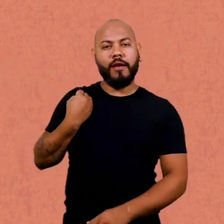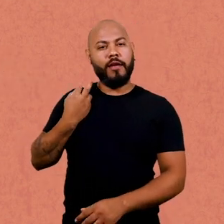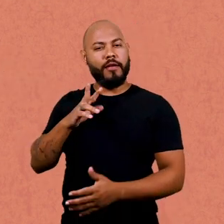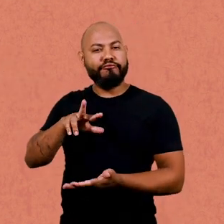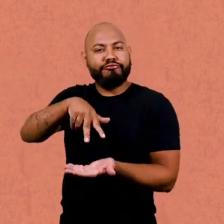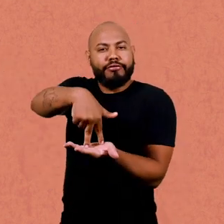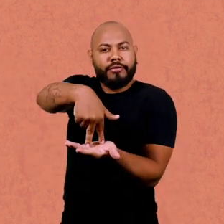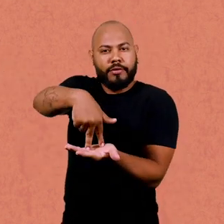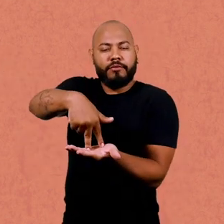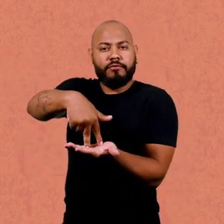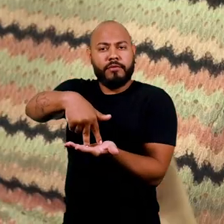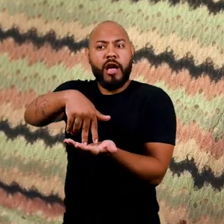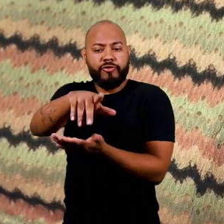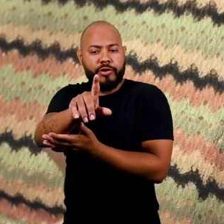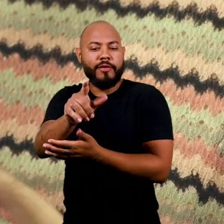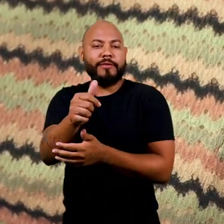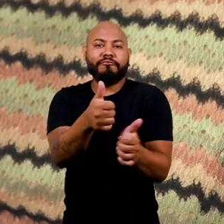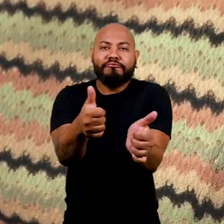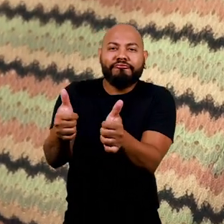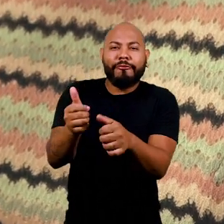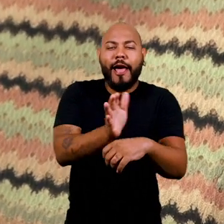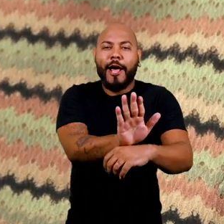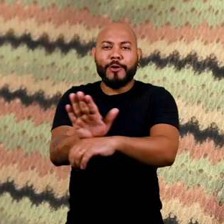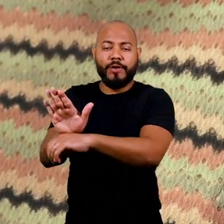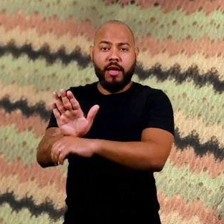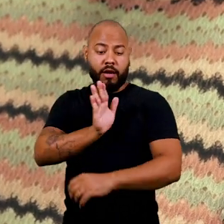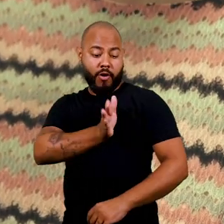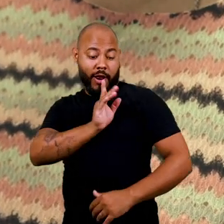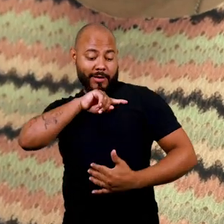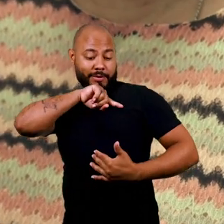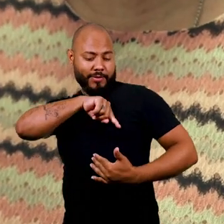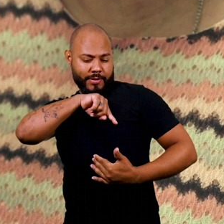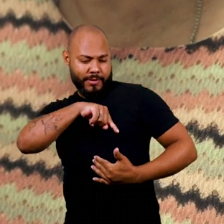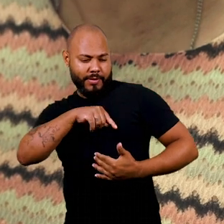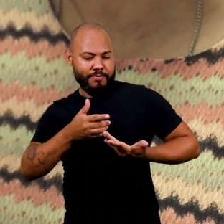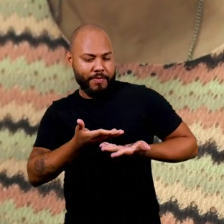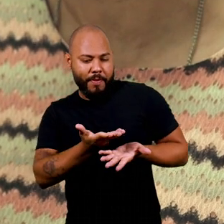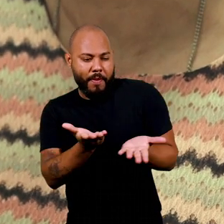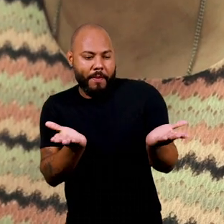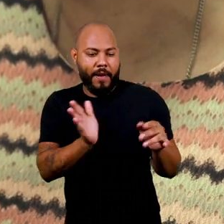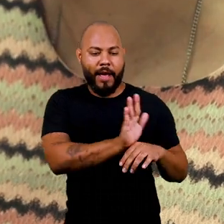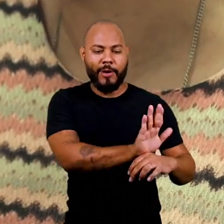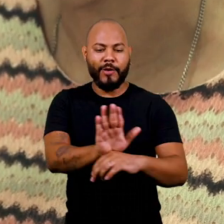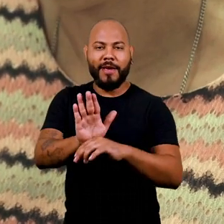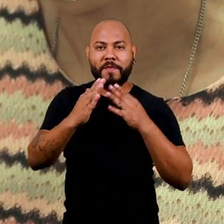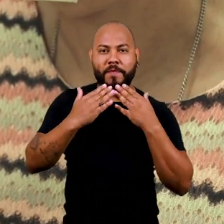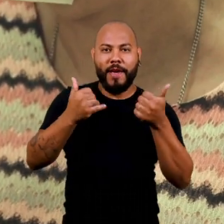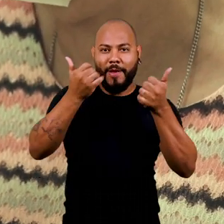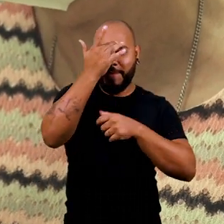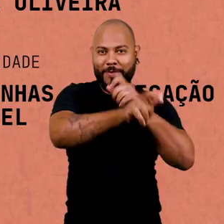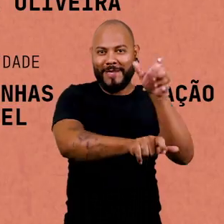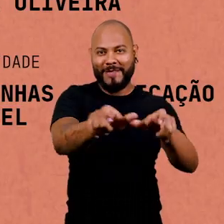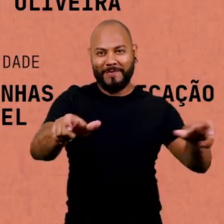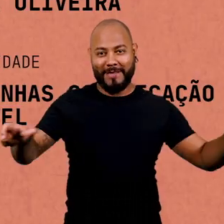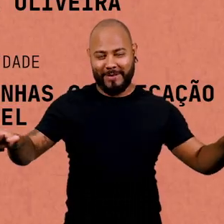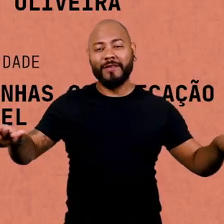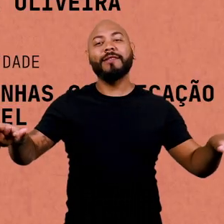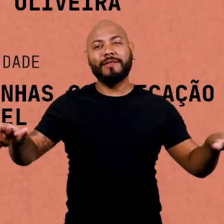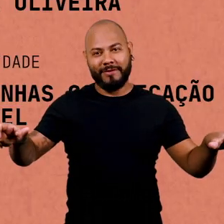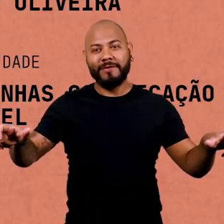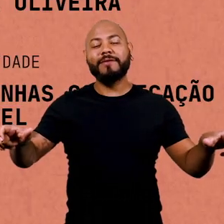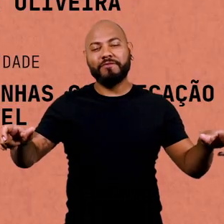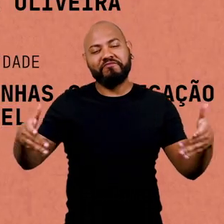deixar o melhor. Dentro do meu coração, eu tenho que fazer o que é melhor para as pessoas. Isso